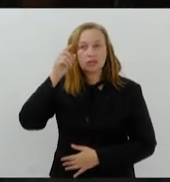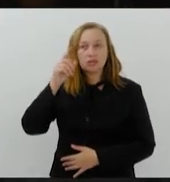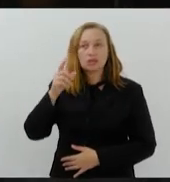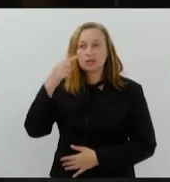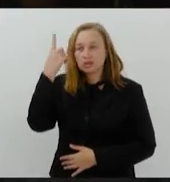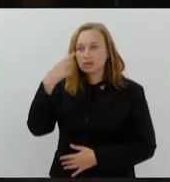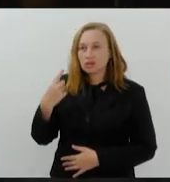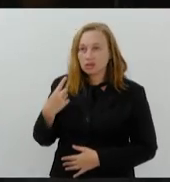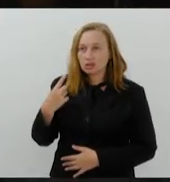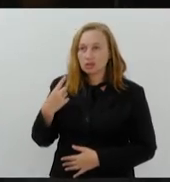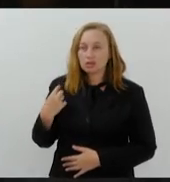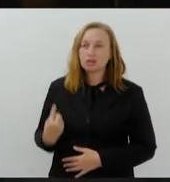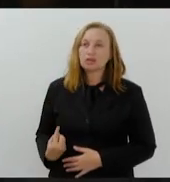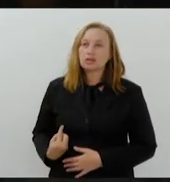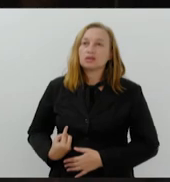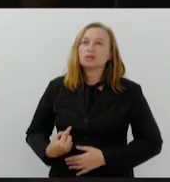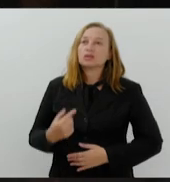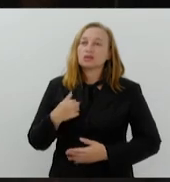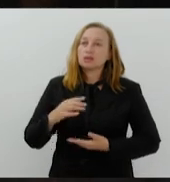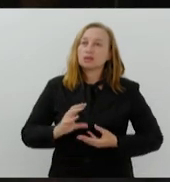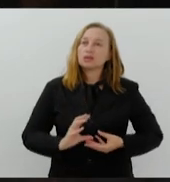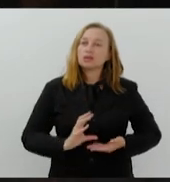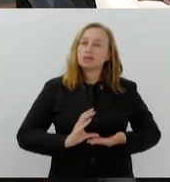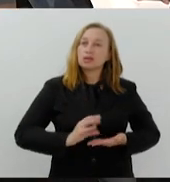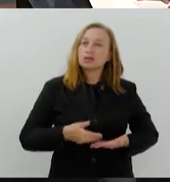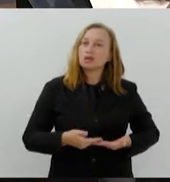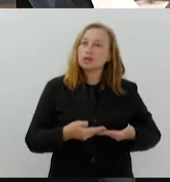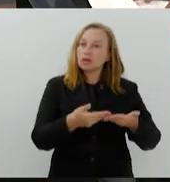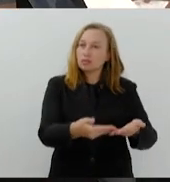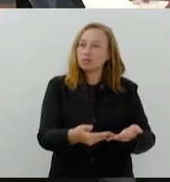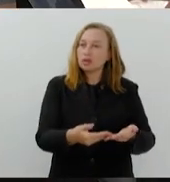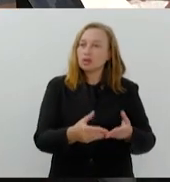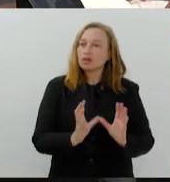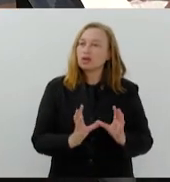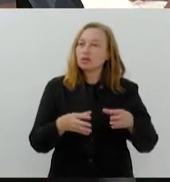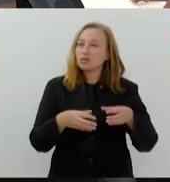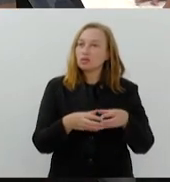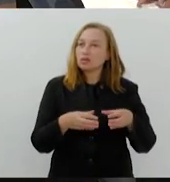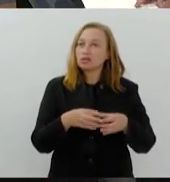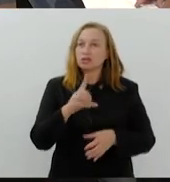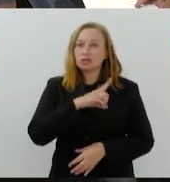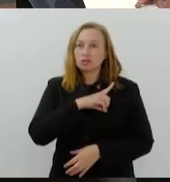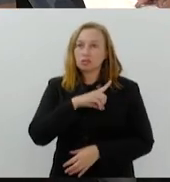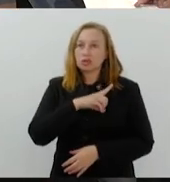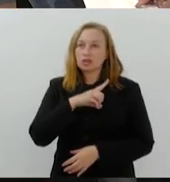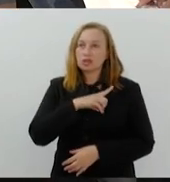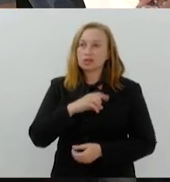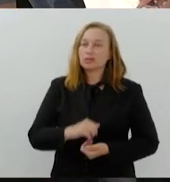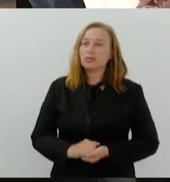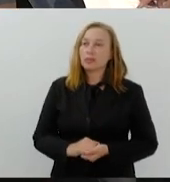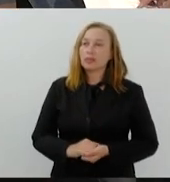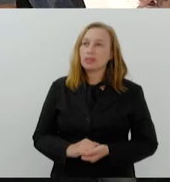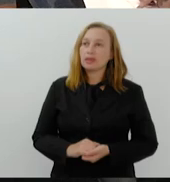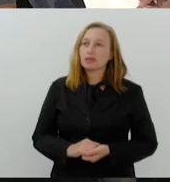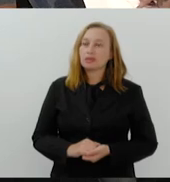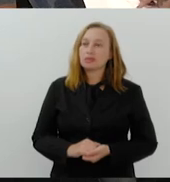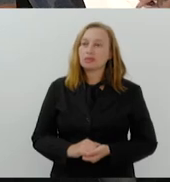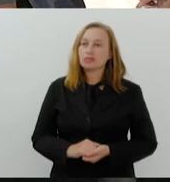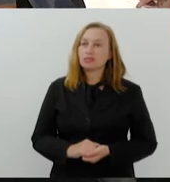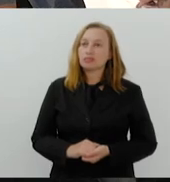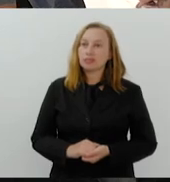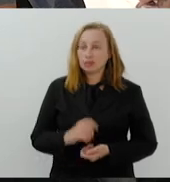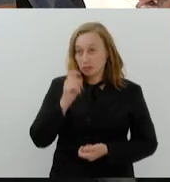peço que encaminhe esse e-mail à nossa coordenadoria aqui de polícia, para que um serviço